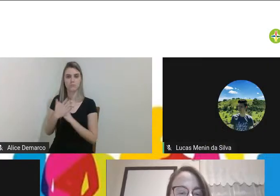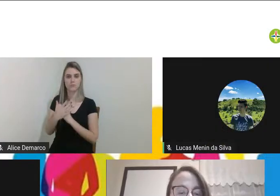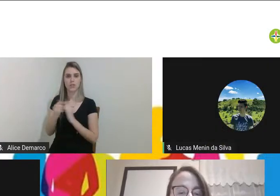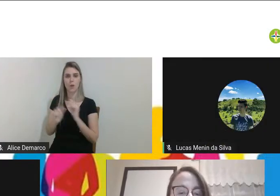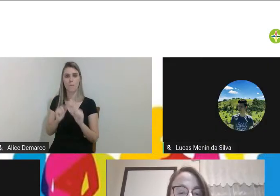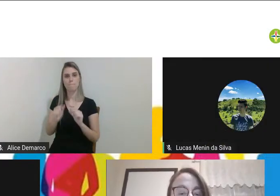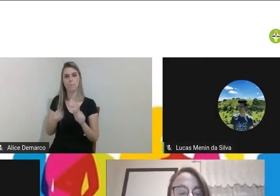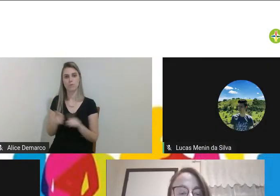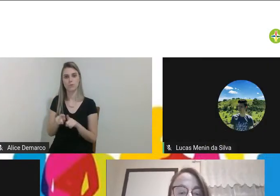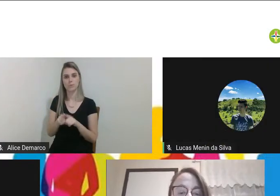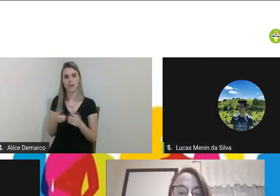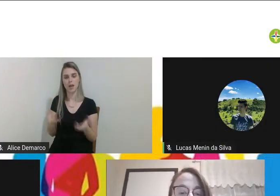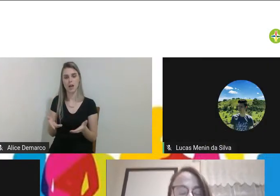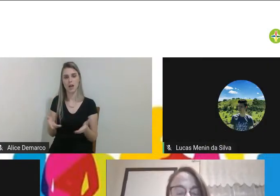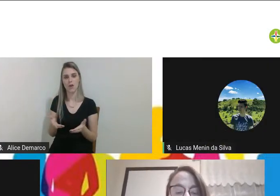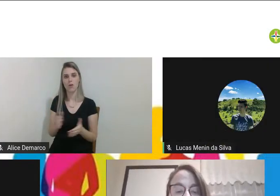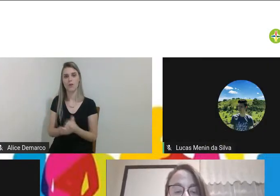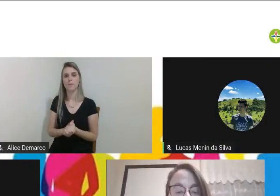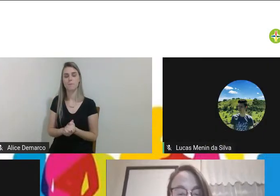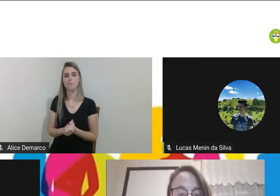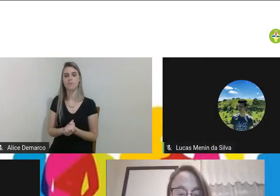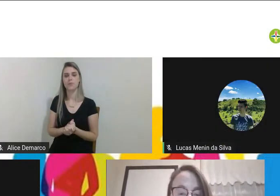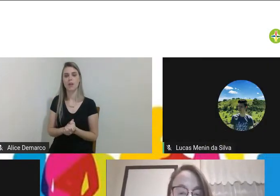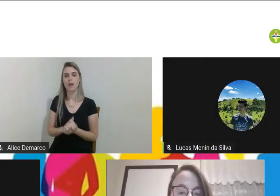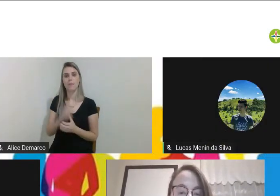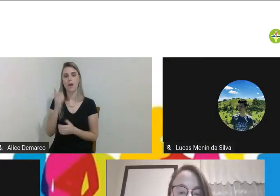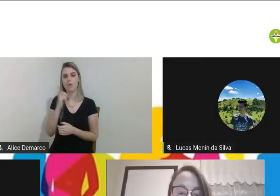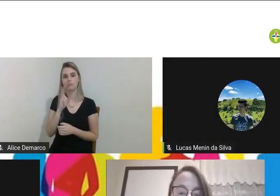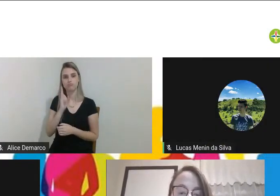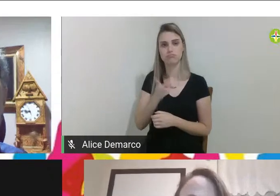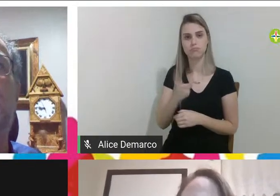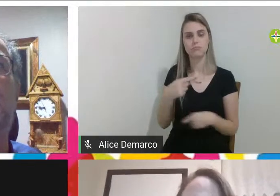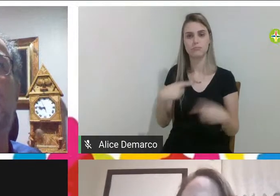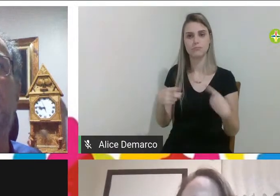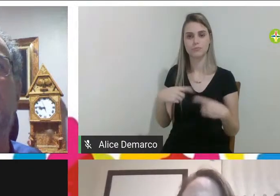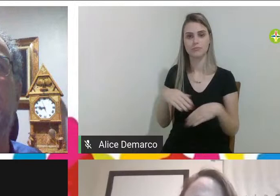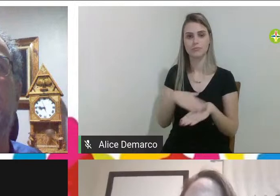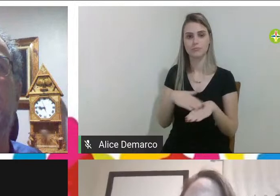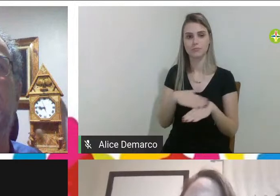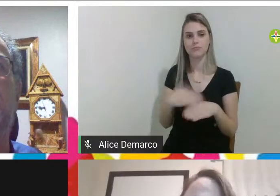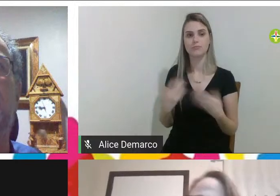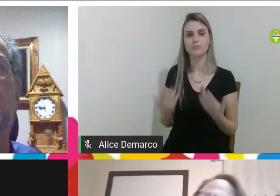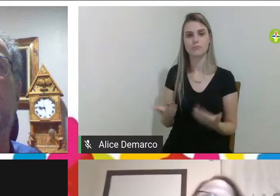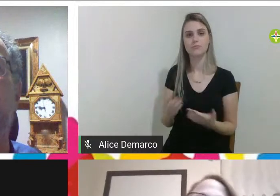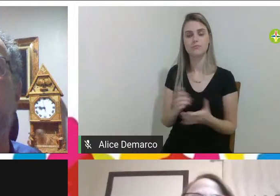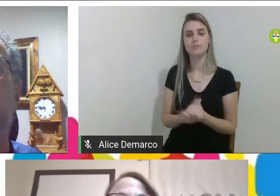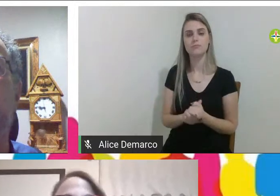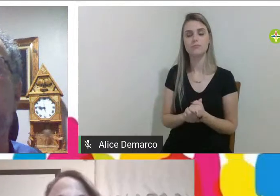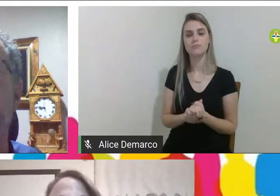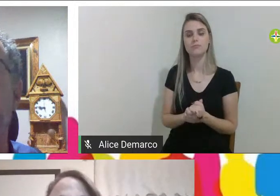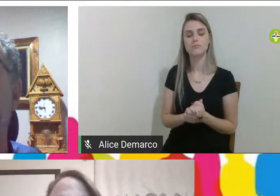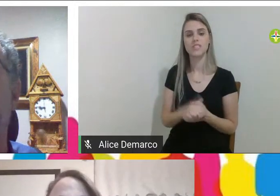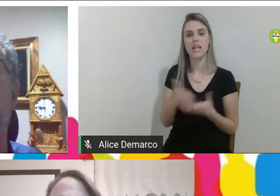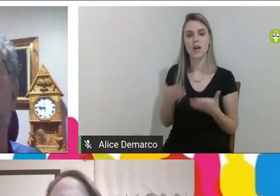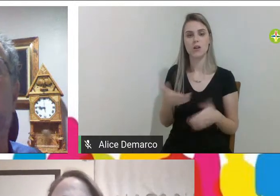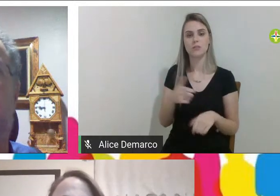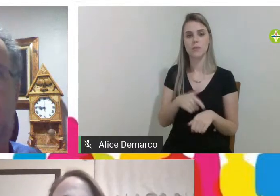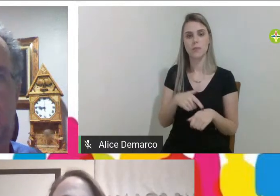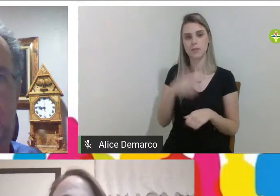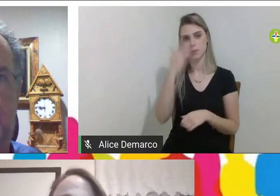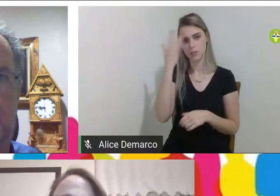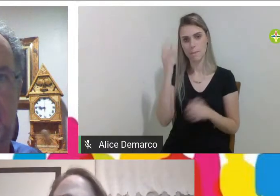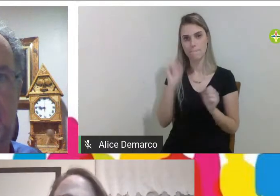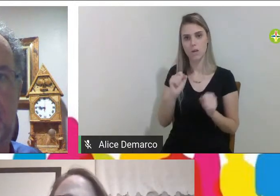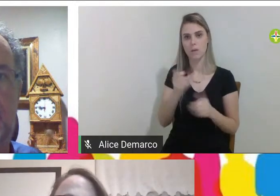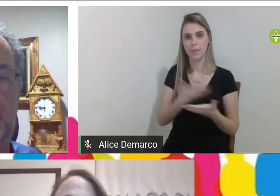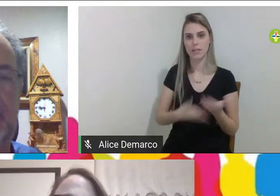agora para a gente conduzir o momento do debate Paulo então nesse momento o público pode participar não é